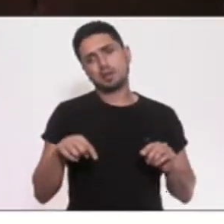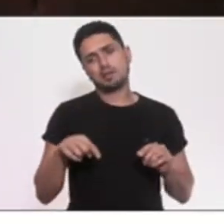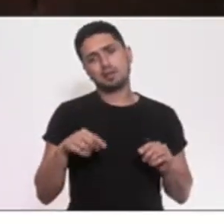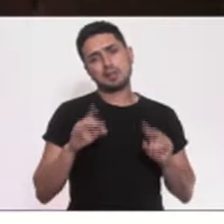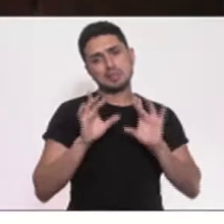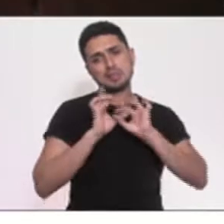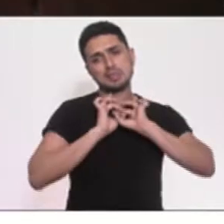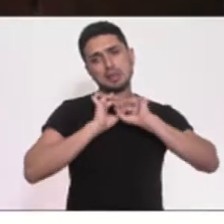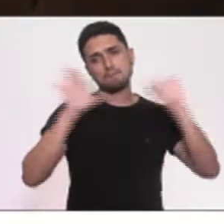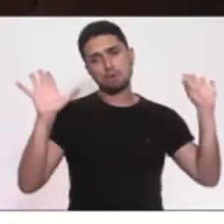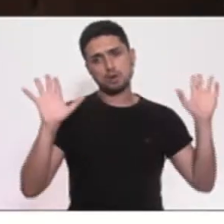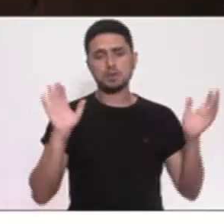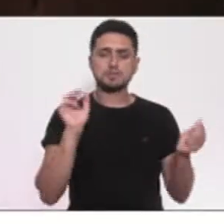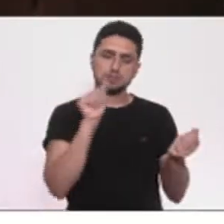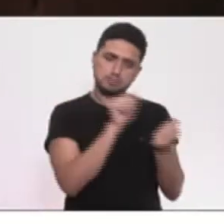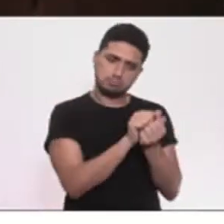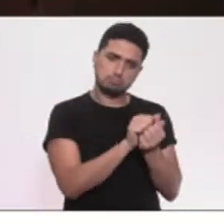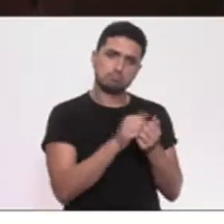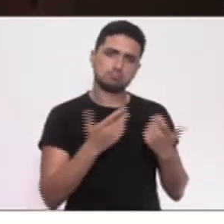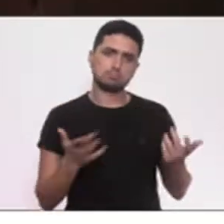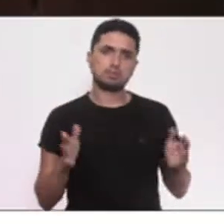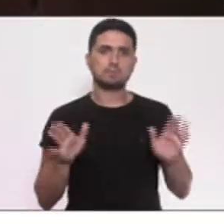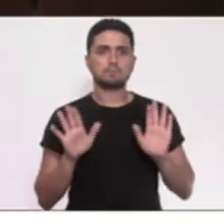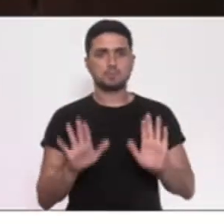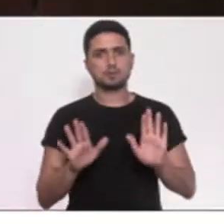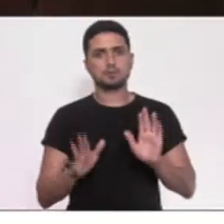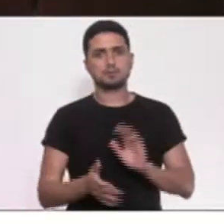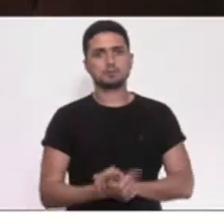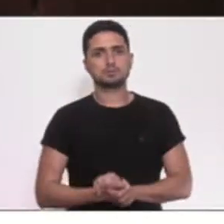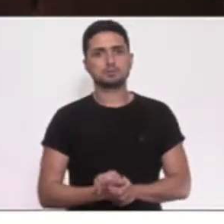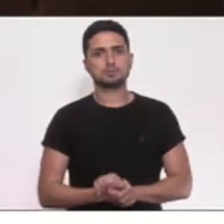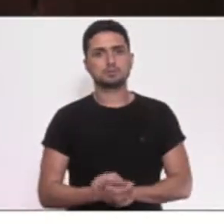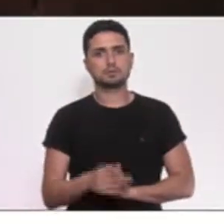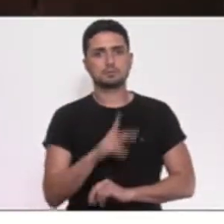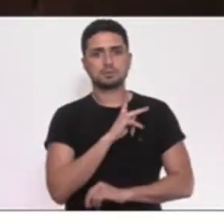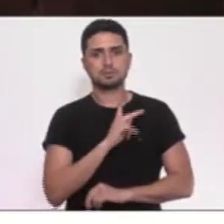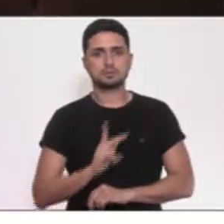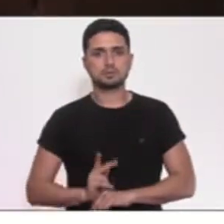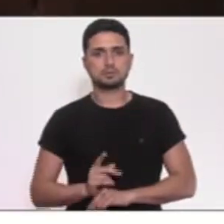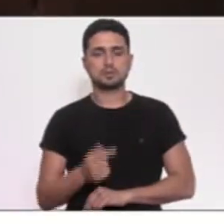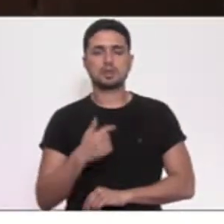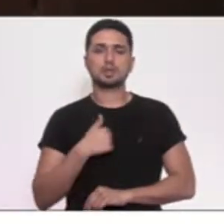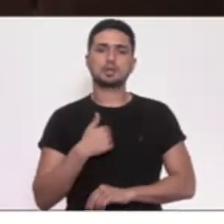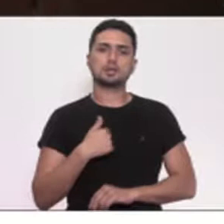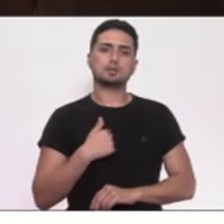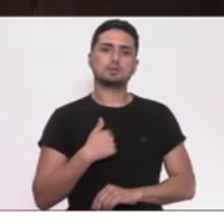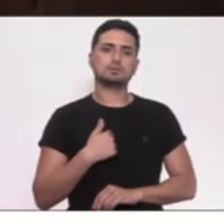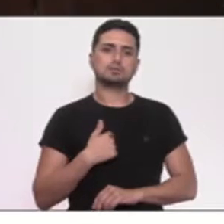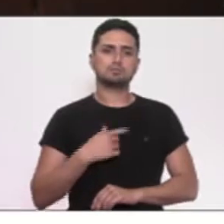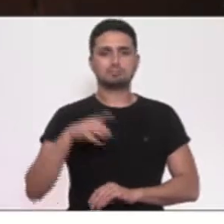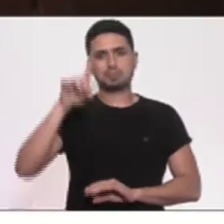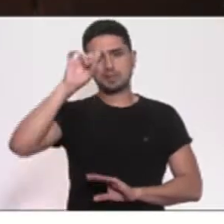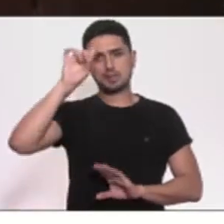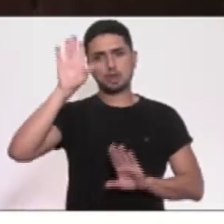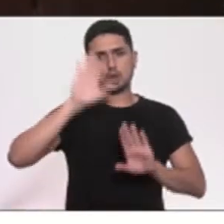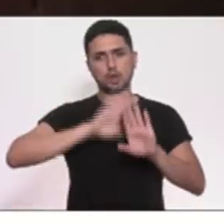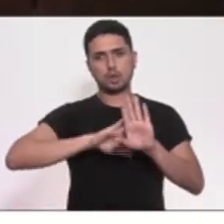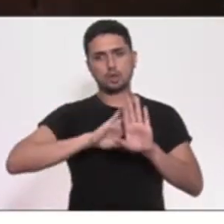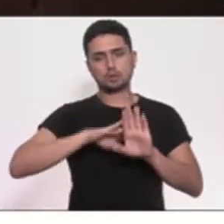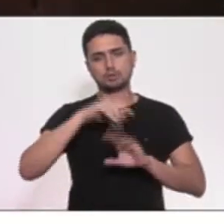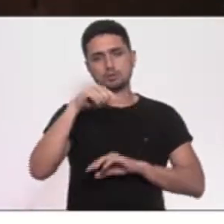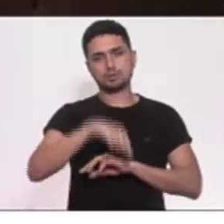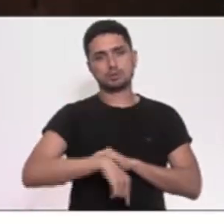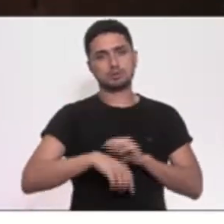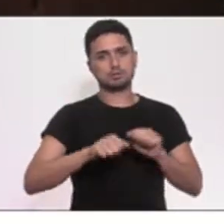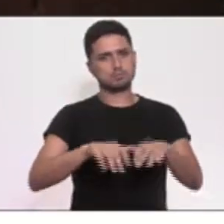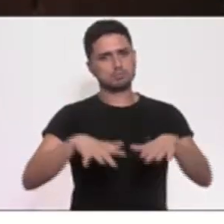entanto, senhor presidente, eu tenho feito questão de manter o debate ideológico adstrito aqui a este